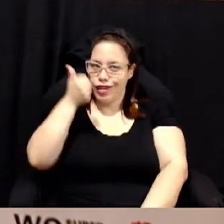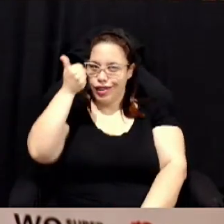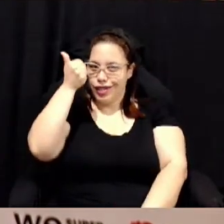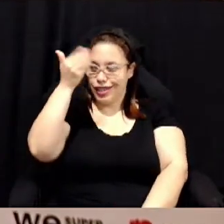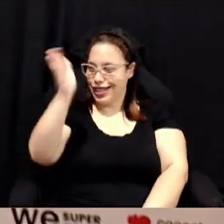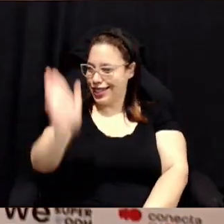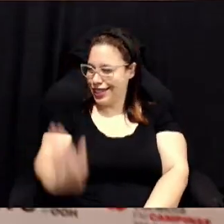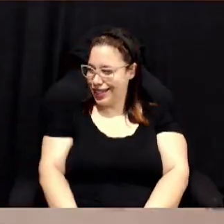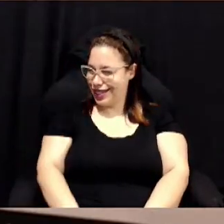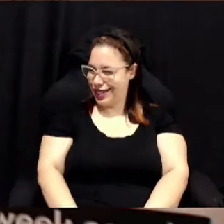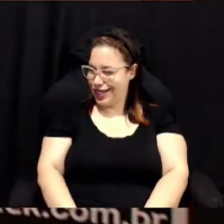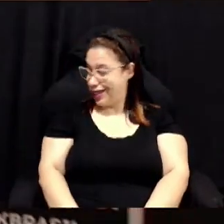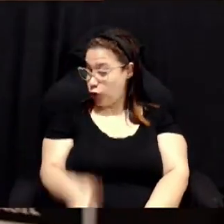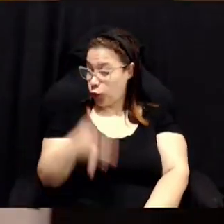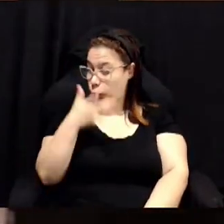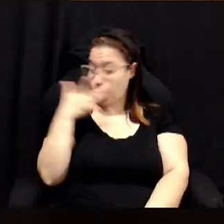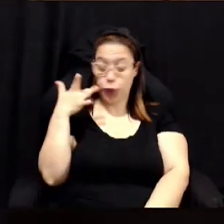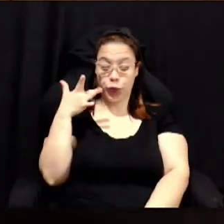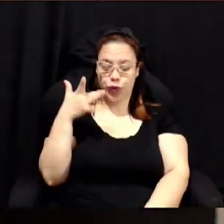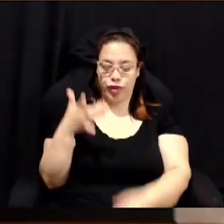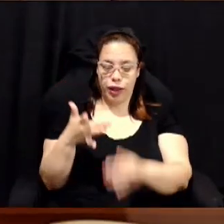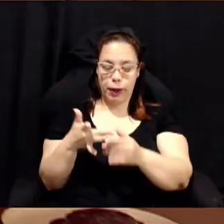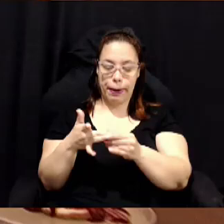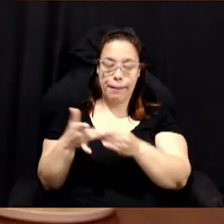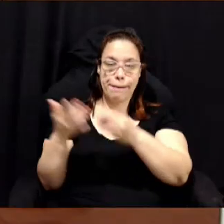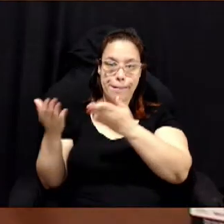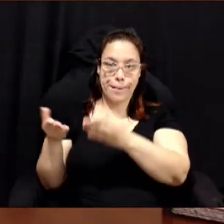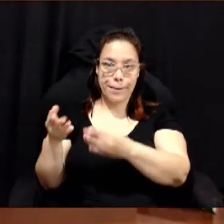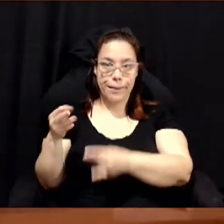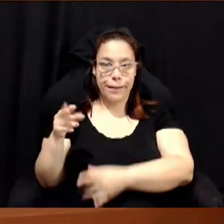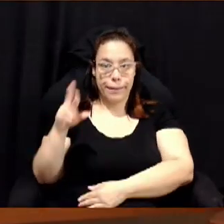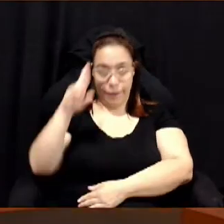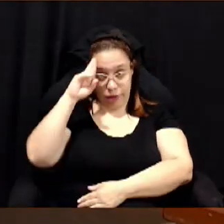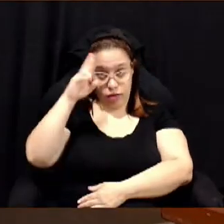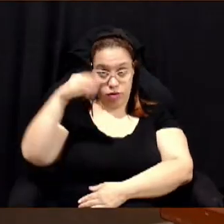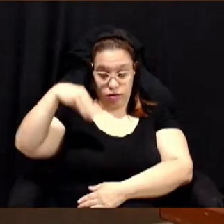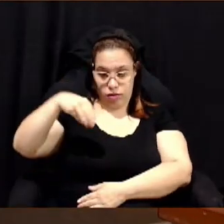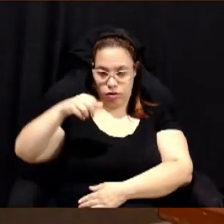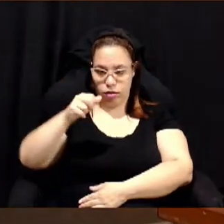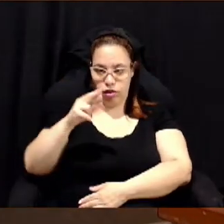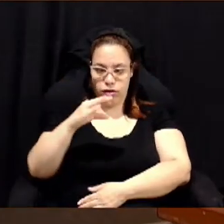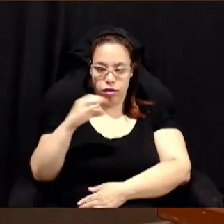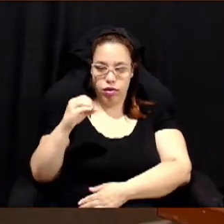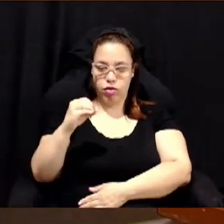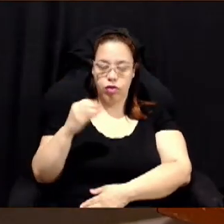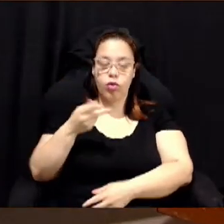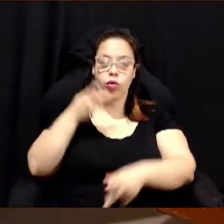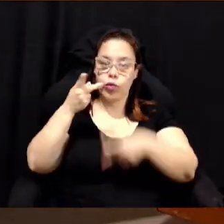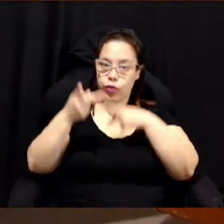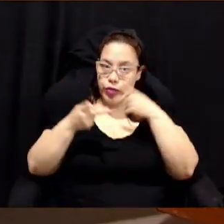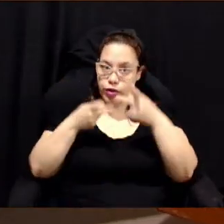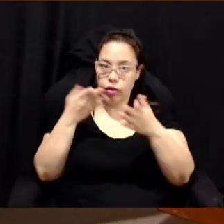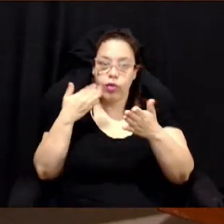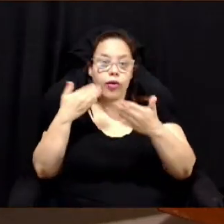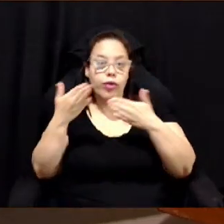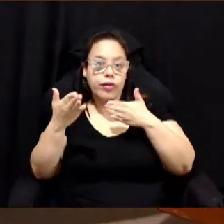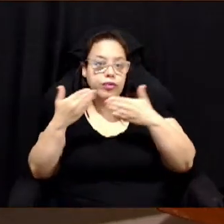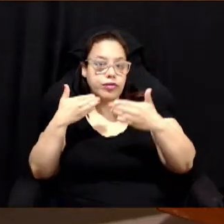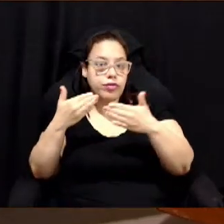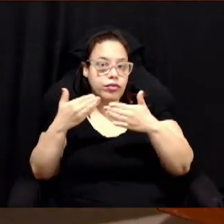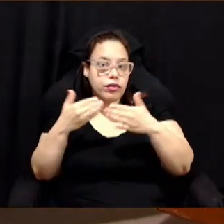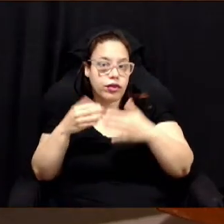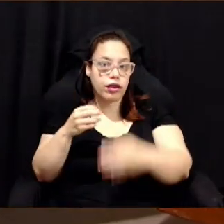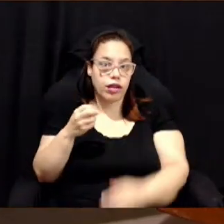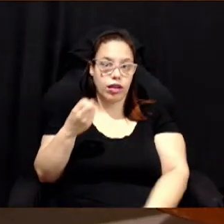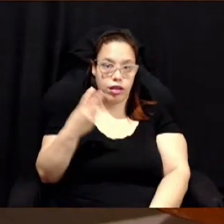está saborosíssimo. Ao meu lado está o chefe Marco, e ele vai falar aqui, contar para a gente sobre a